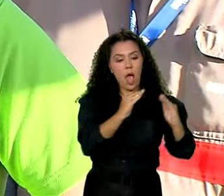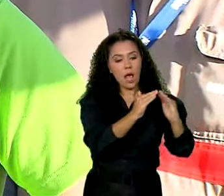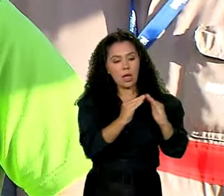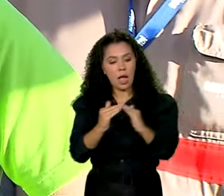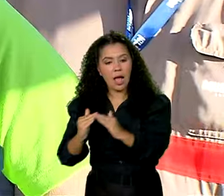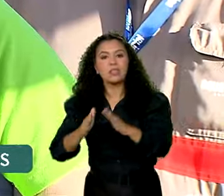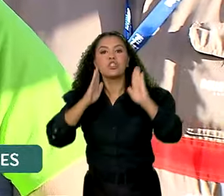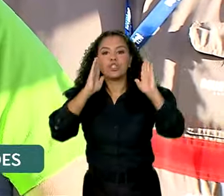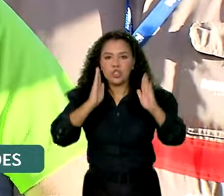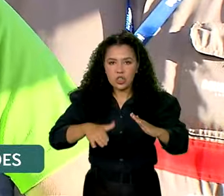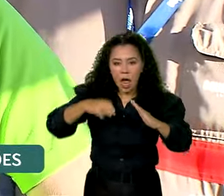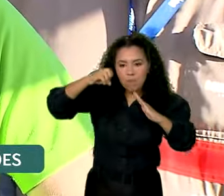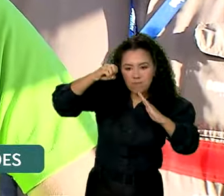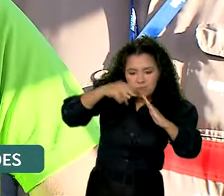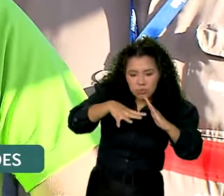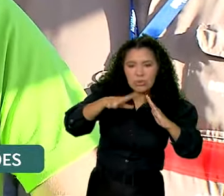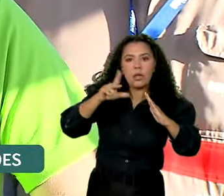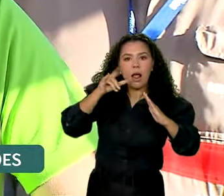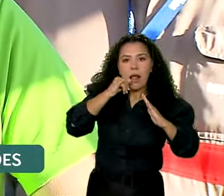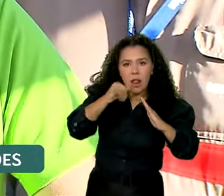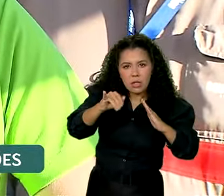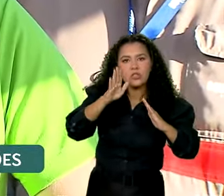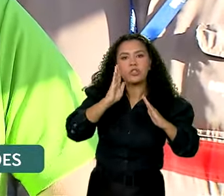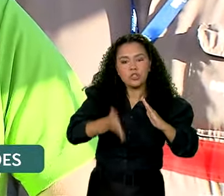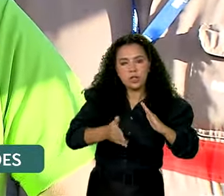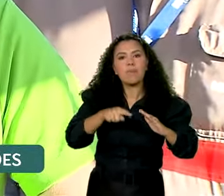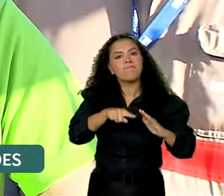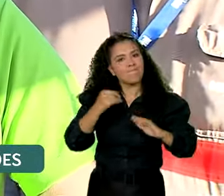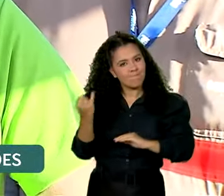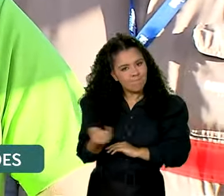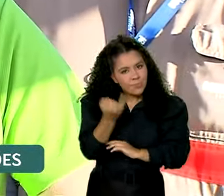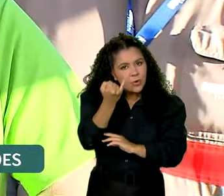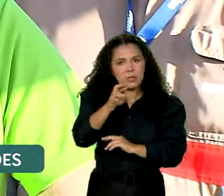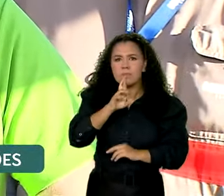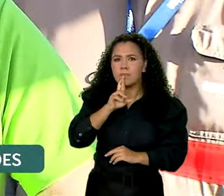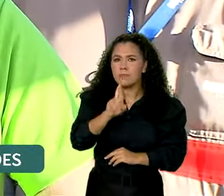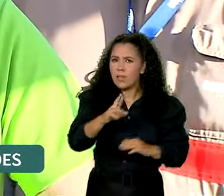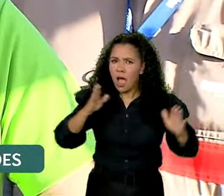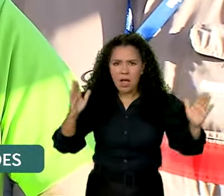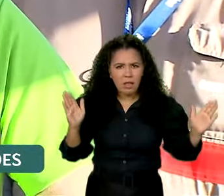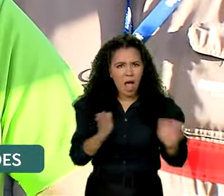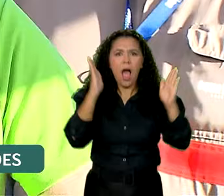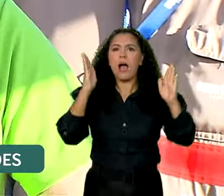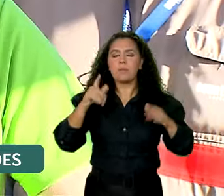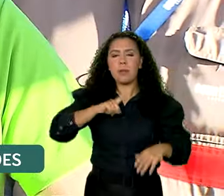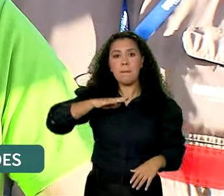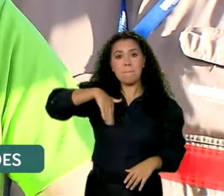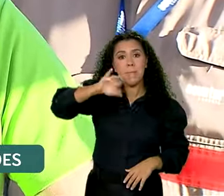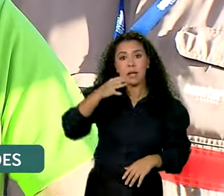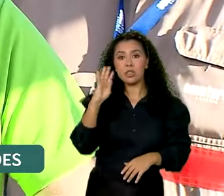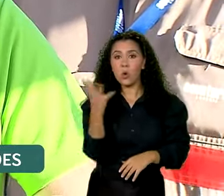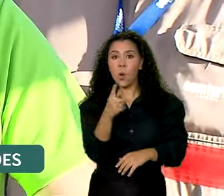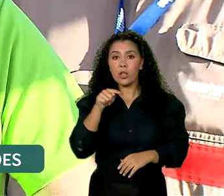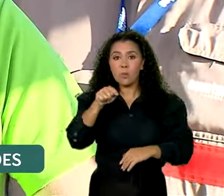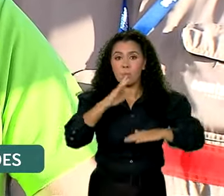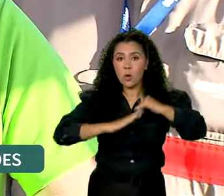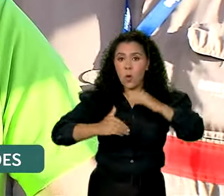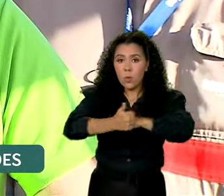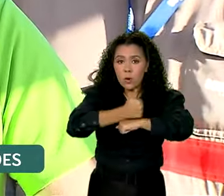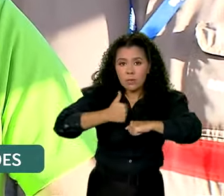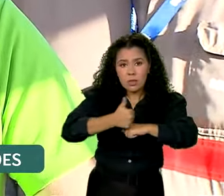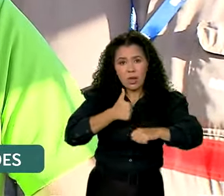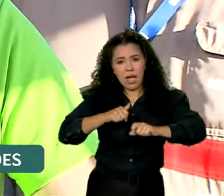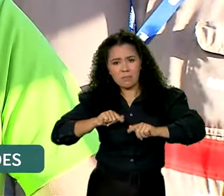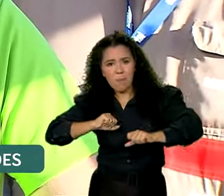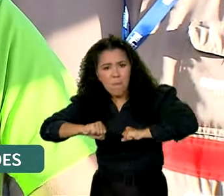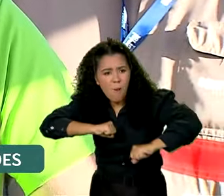já conseguiu restabelecer foram muito importantes, a resposta foi rápida, mais de 4 mil homens mobilizados, mas à medida